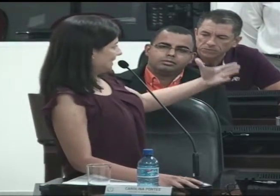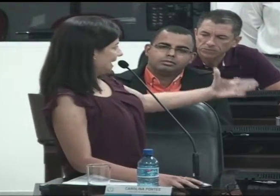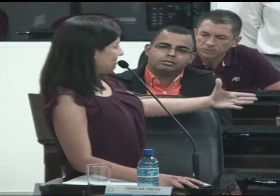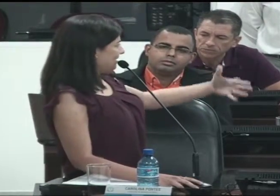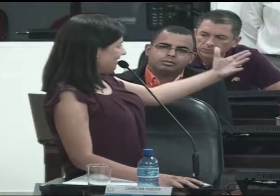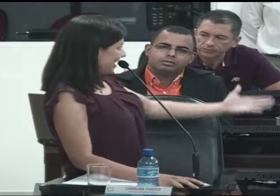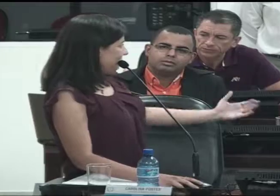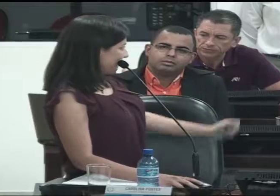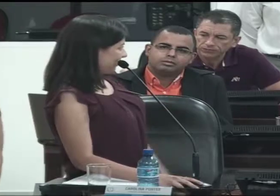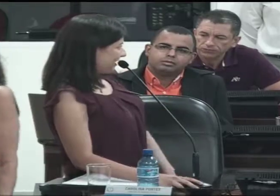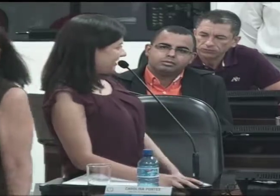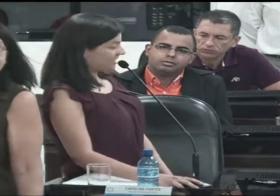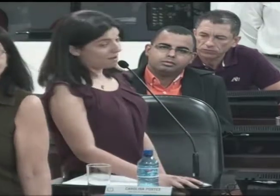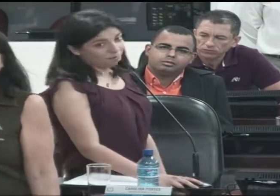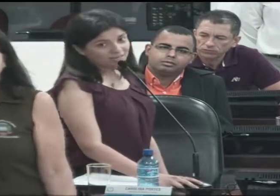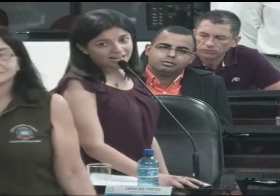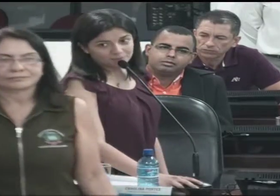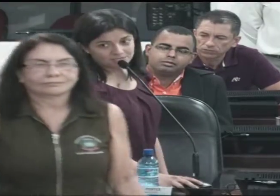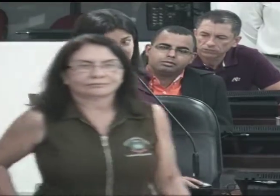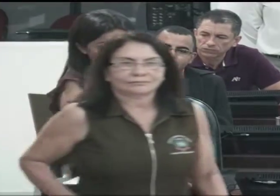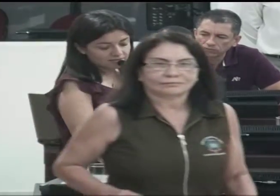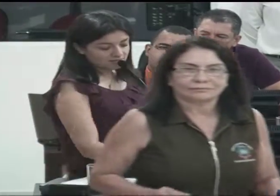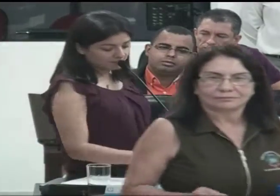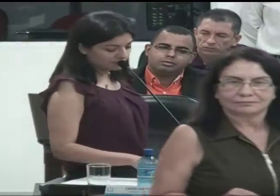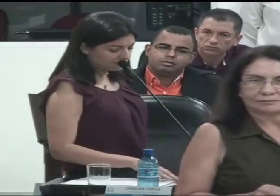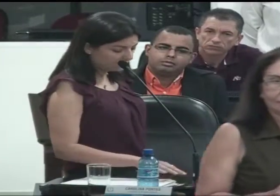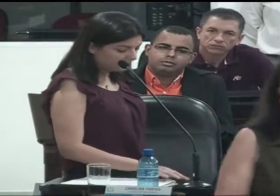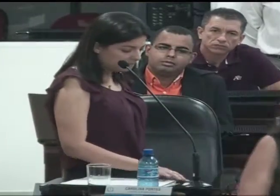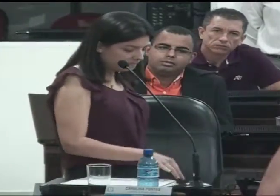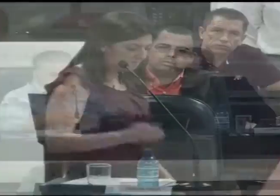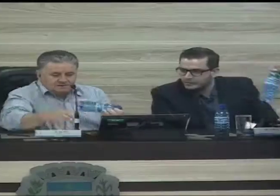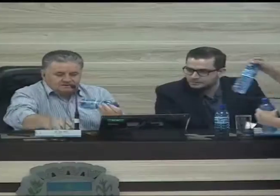não é necessariamente direito de minorias. Obrigada, presidente.